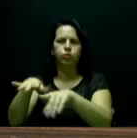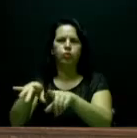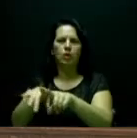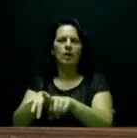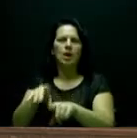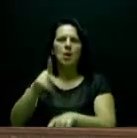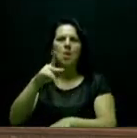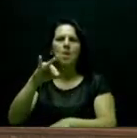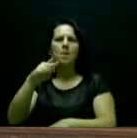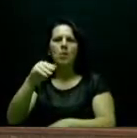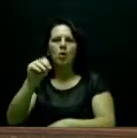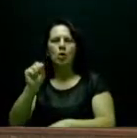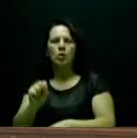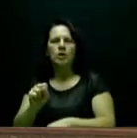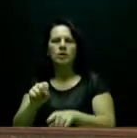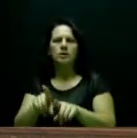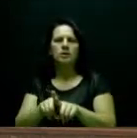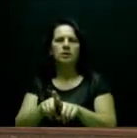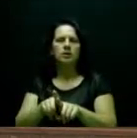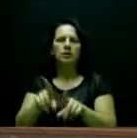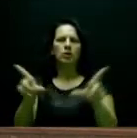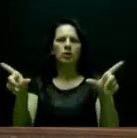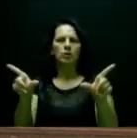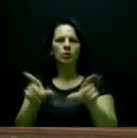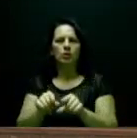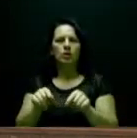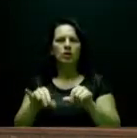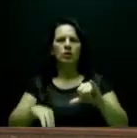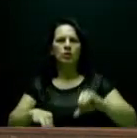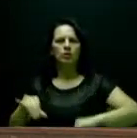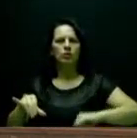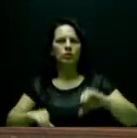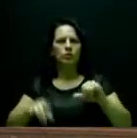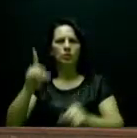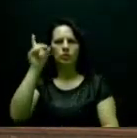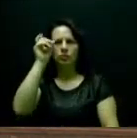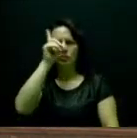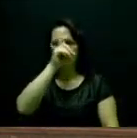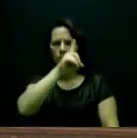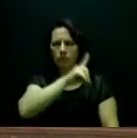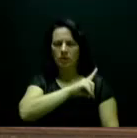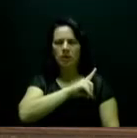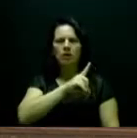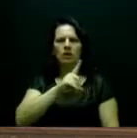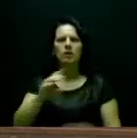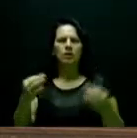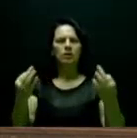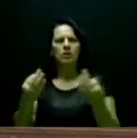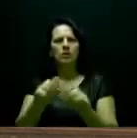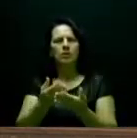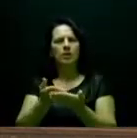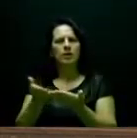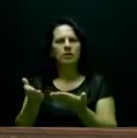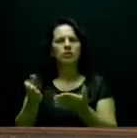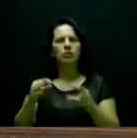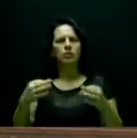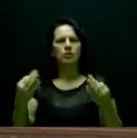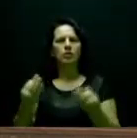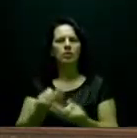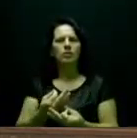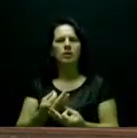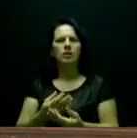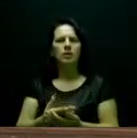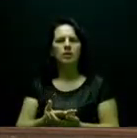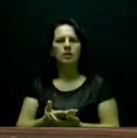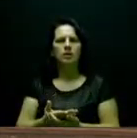Pilões, isto de modo a minimizar as agruras pelas quais as mesmas vêm passando por suas famílias, por conta